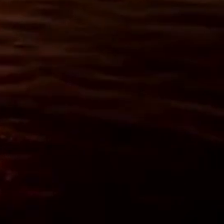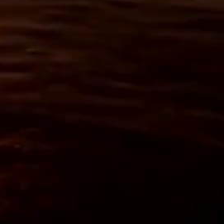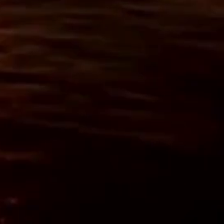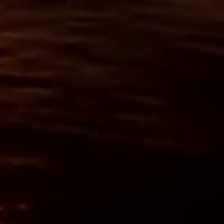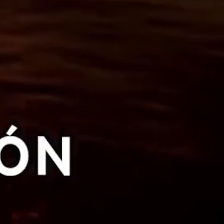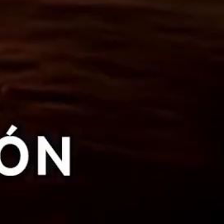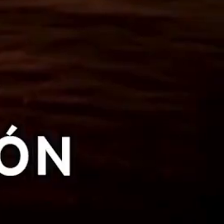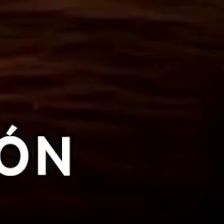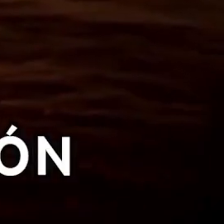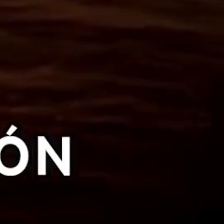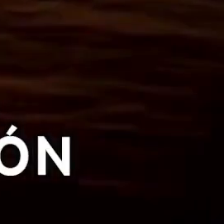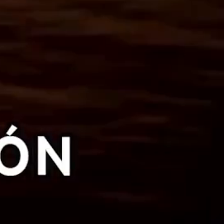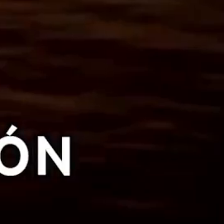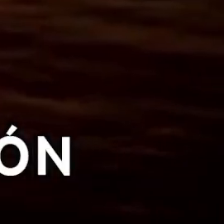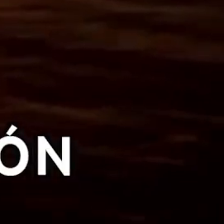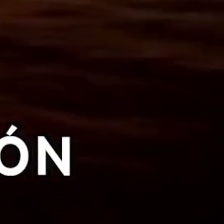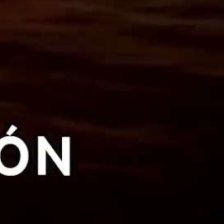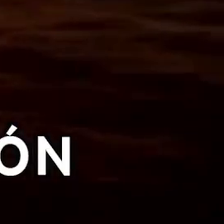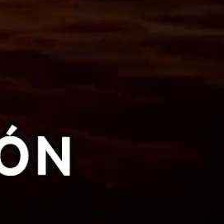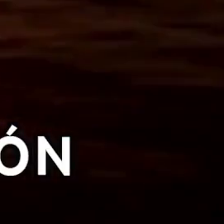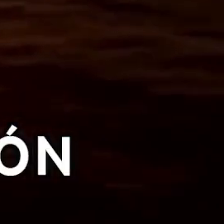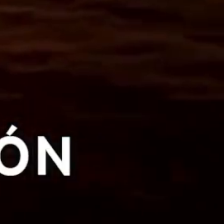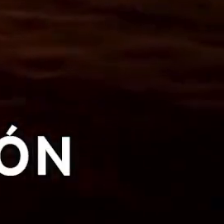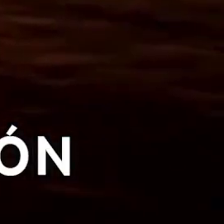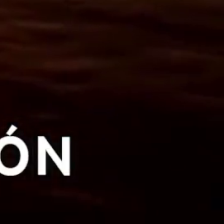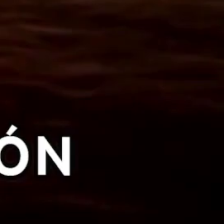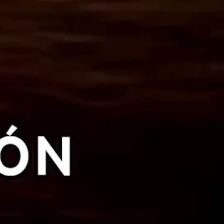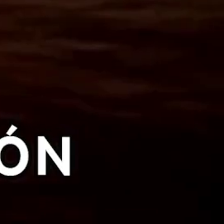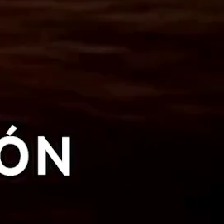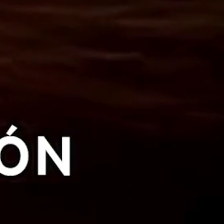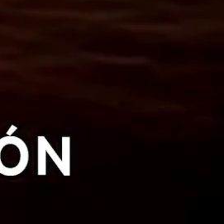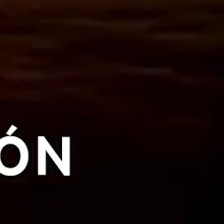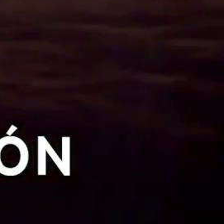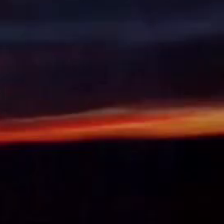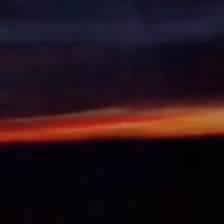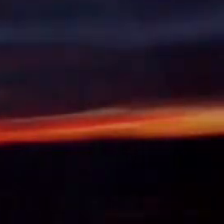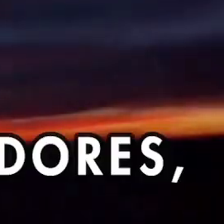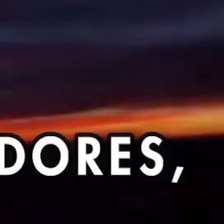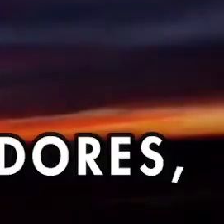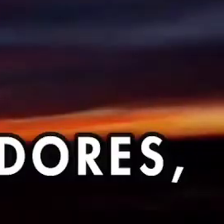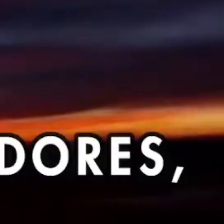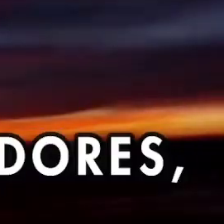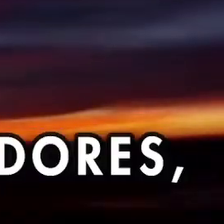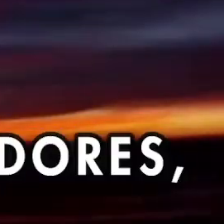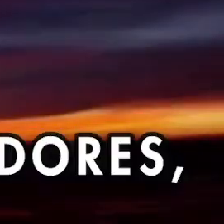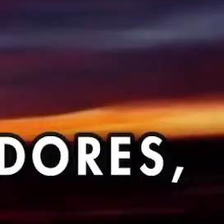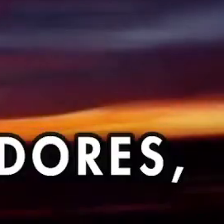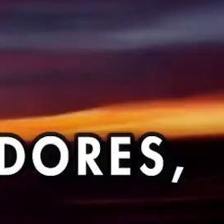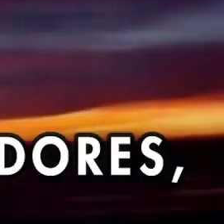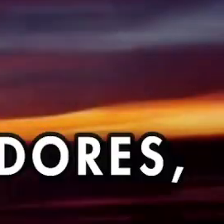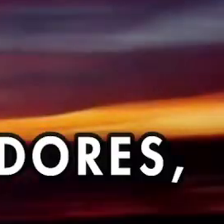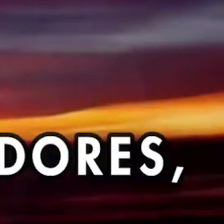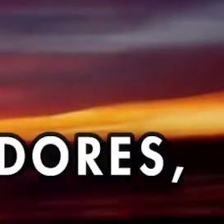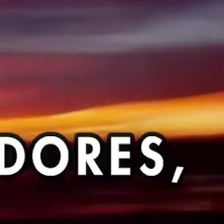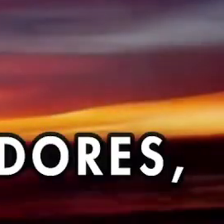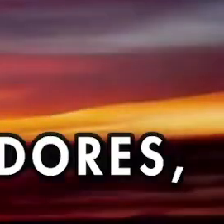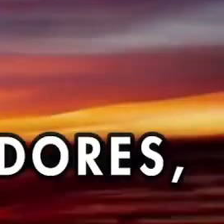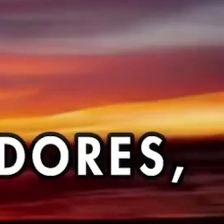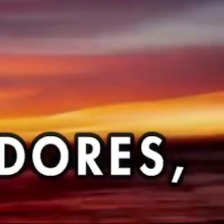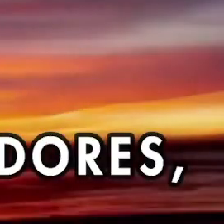pelo sangue já vencerão o dragão. Por Jesus